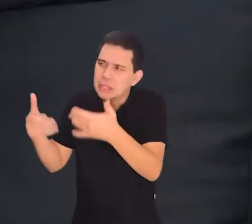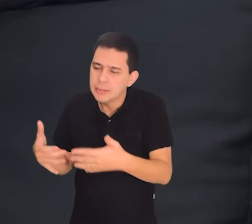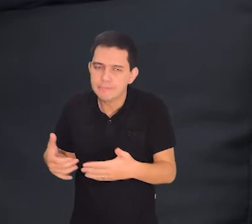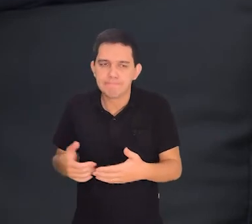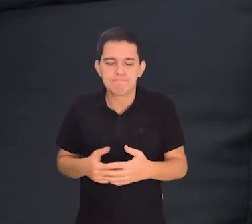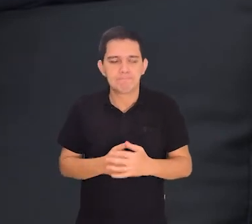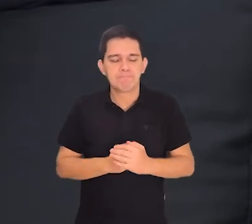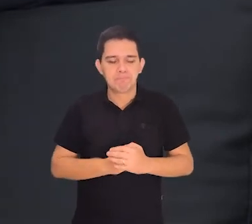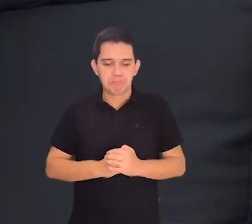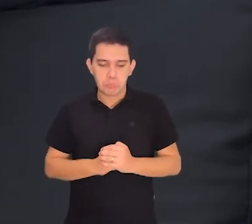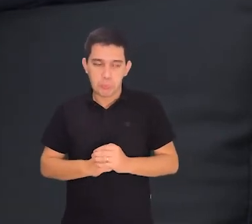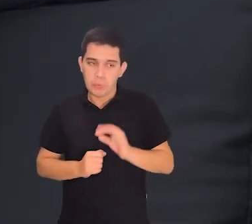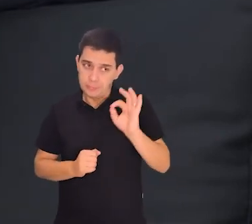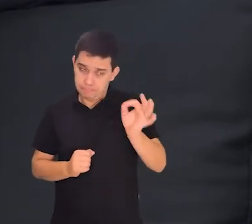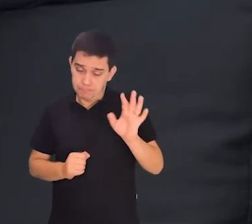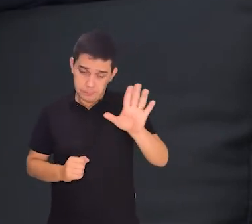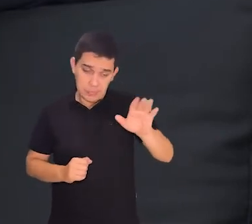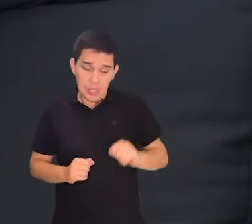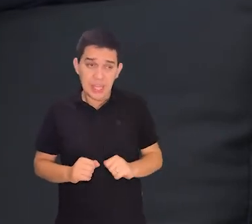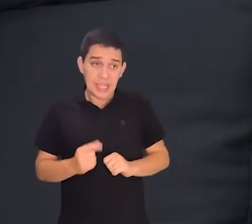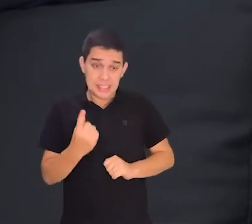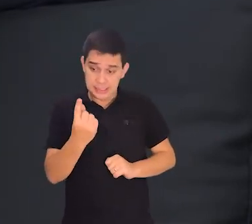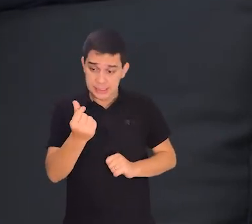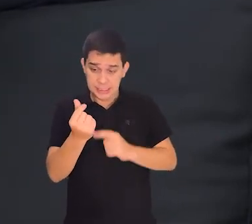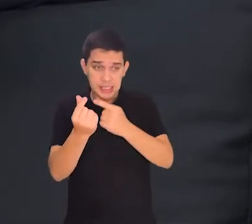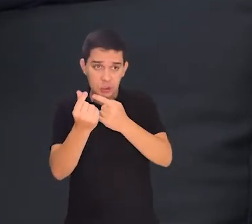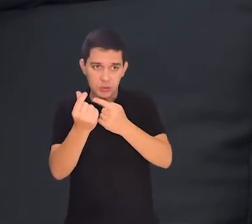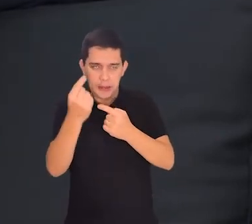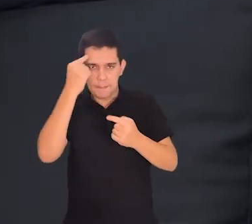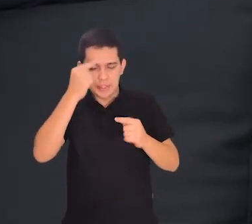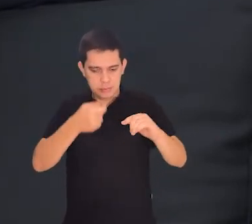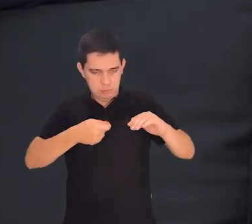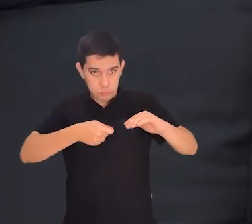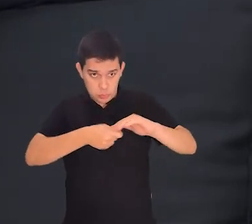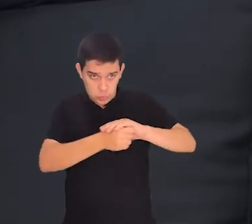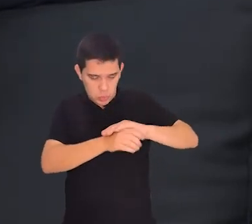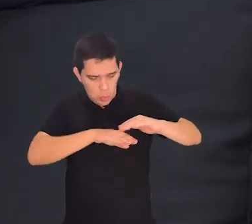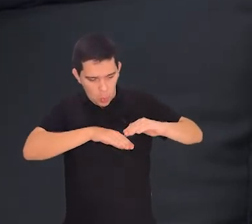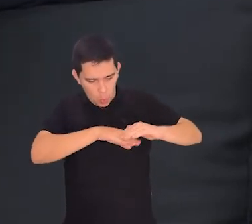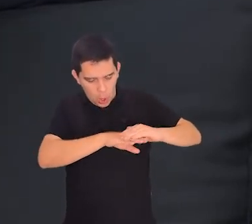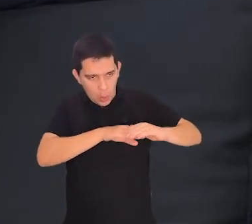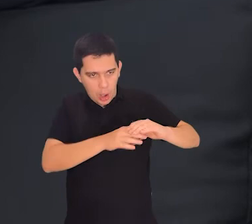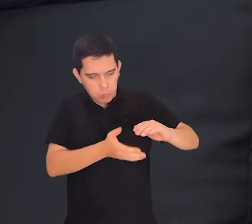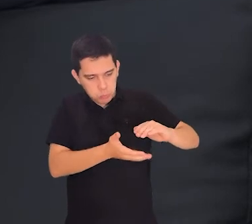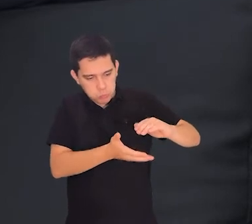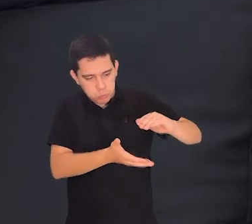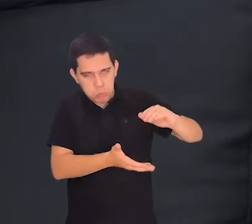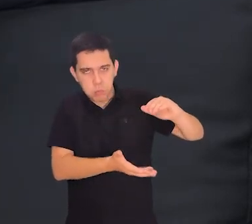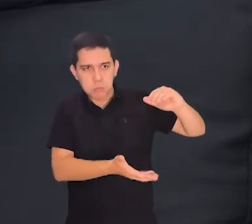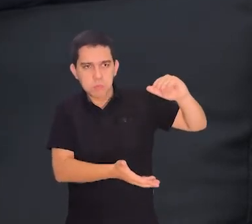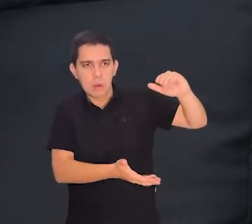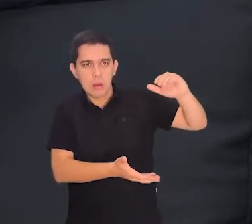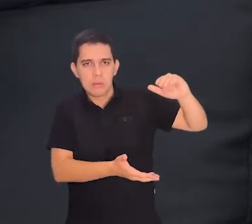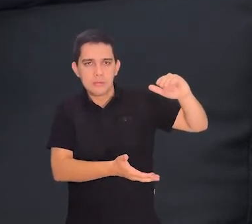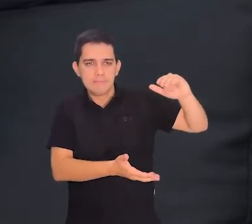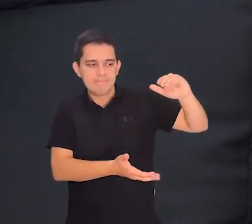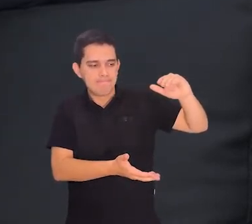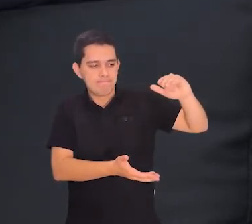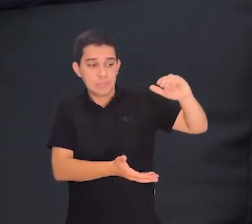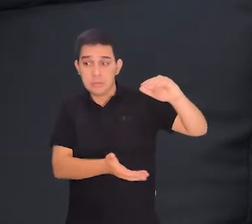Dinheiro, quando você pensa em acumulá-lo, quando você pensa em construir patrimônio, ele precisa de um